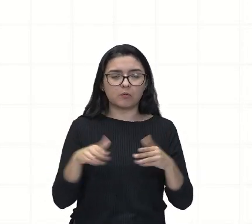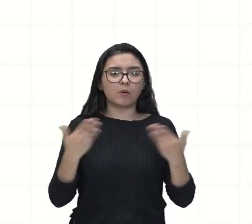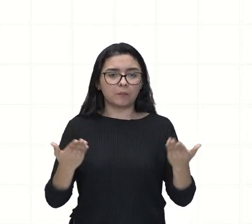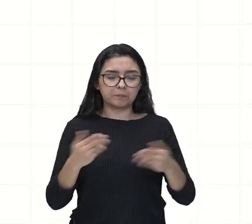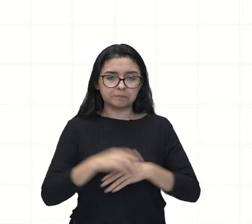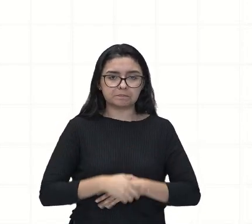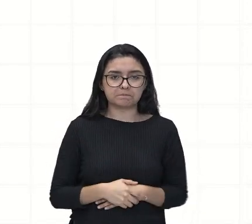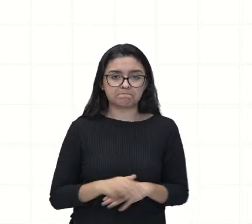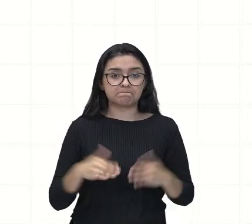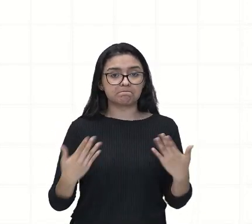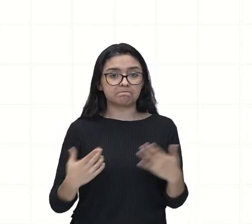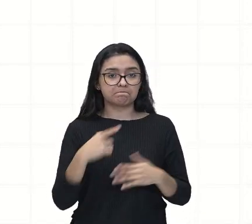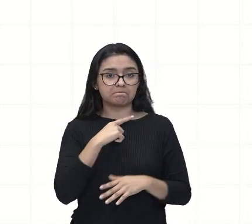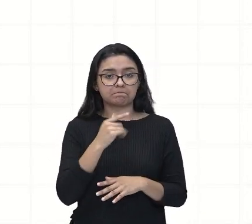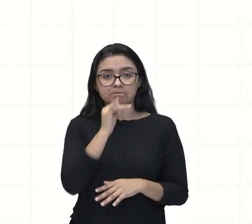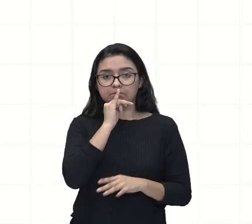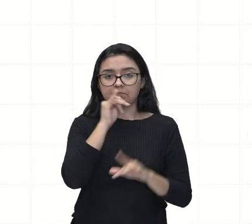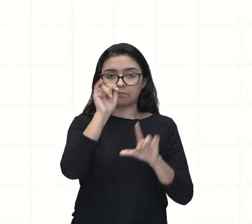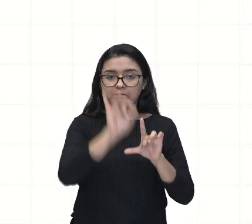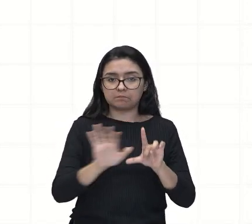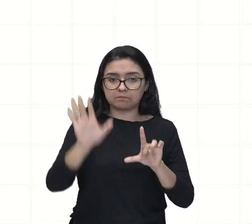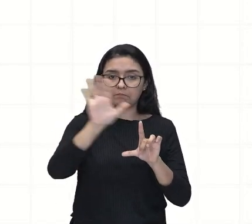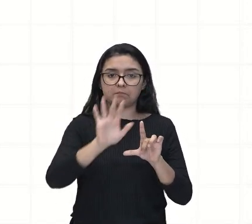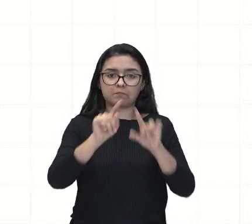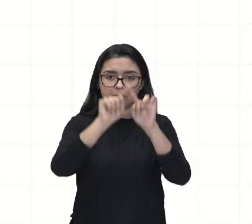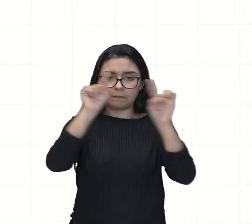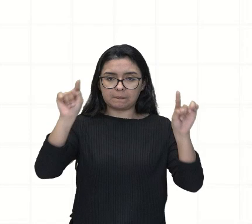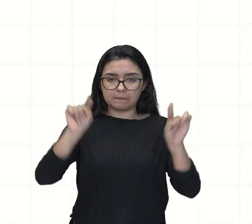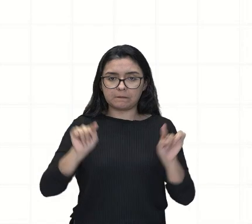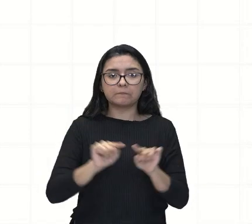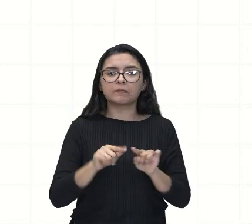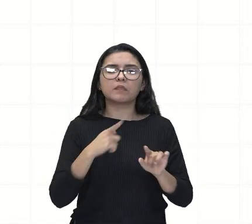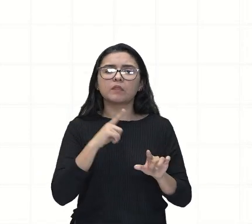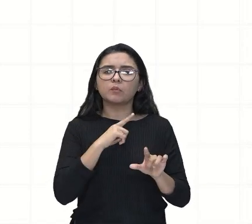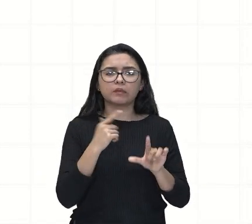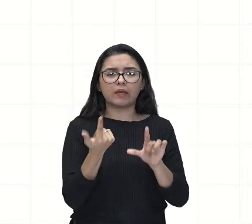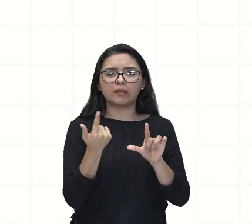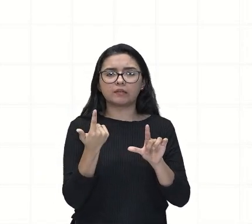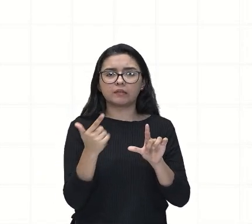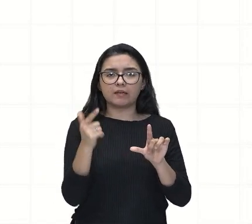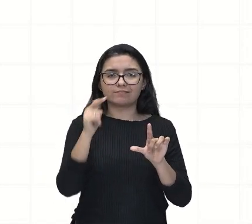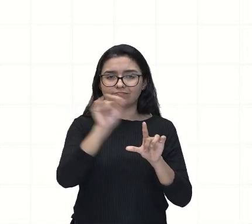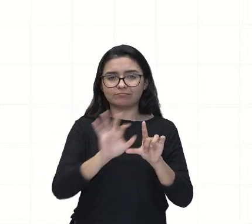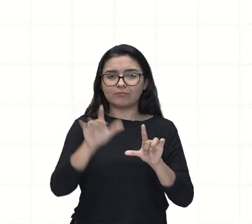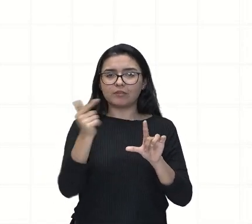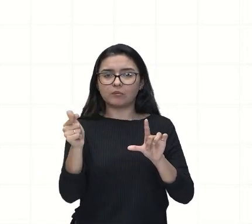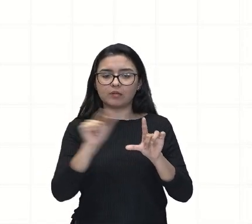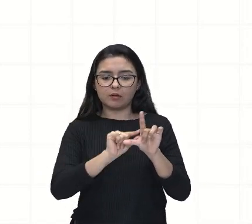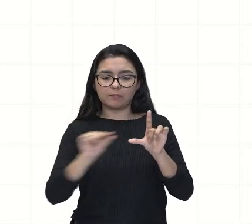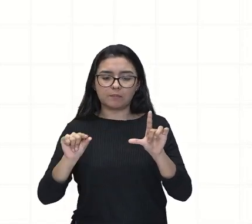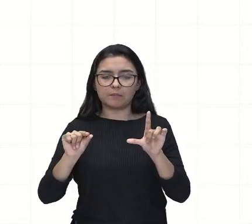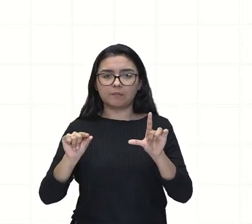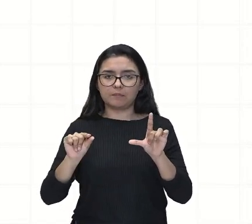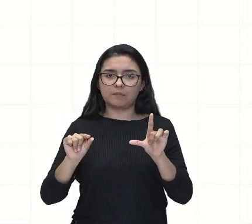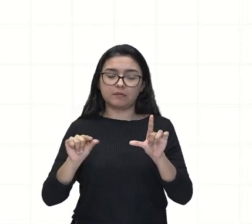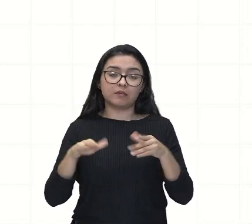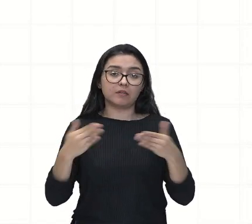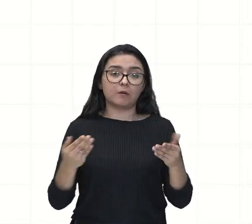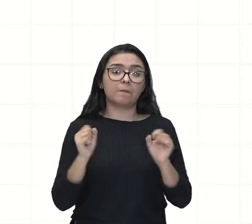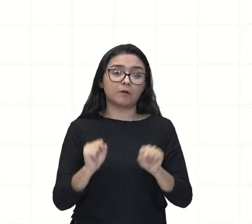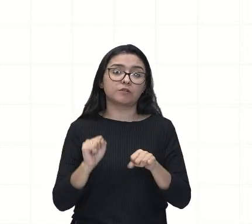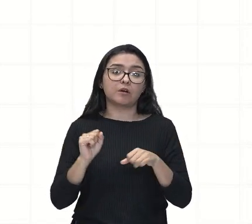Então, aqui, ó, apesar que esse gráfico não apresenta uma legenda, então isso aqui pode me induzir a um erro de leitura, que é um